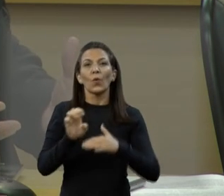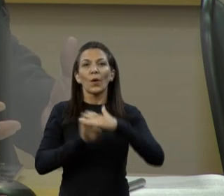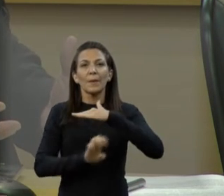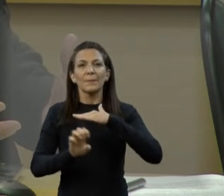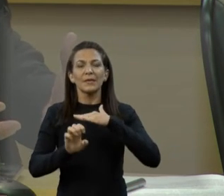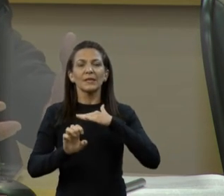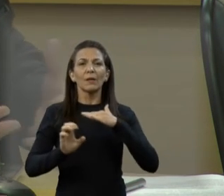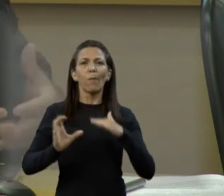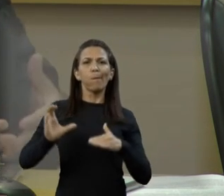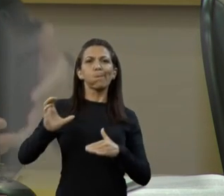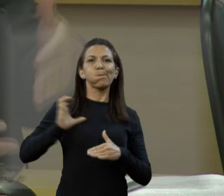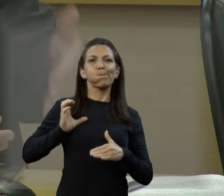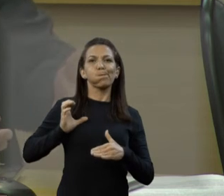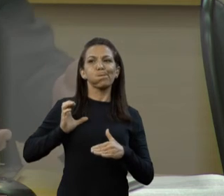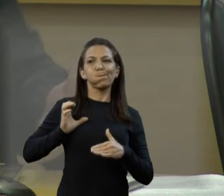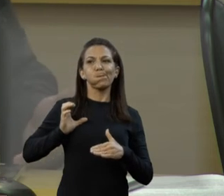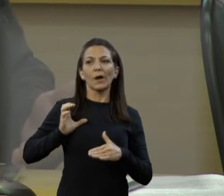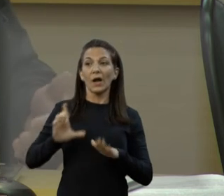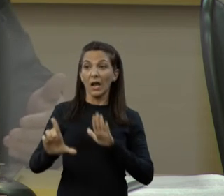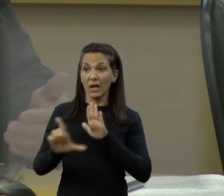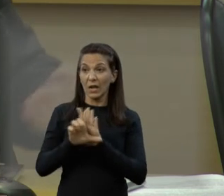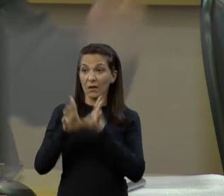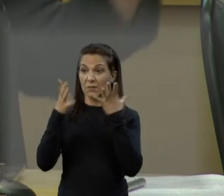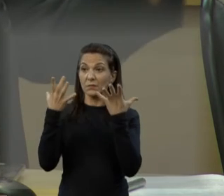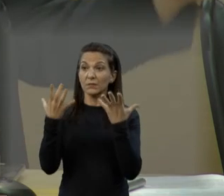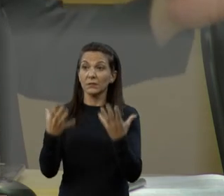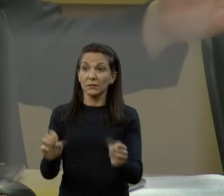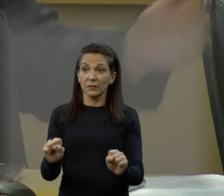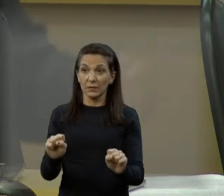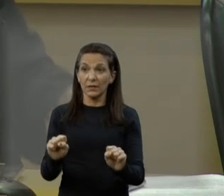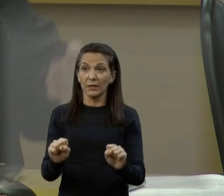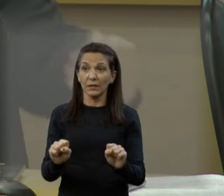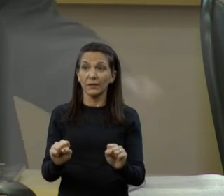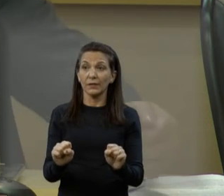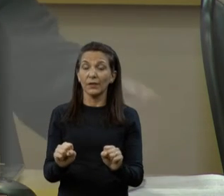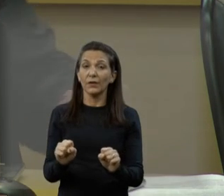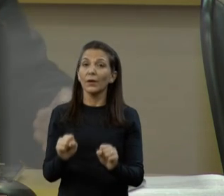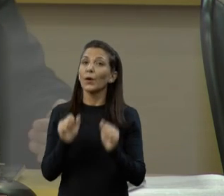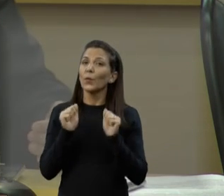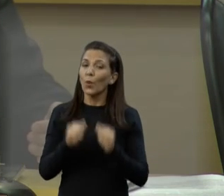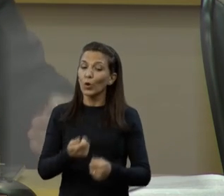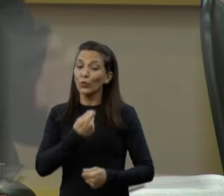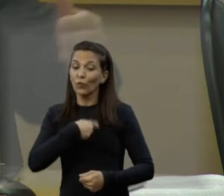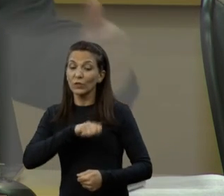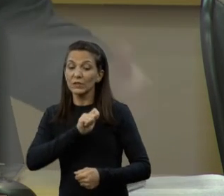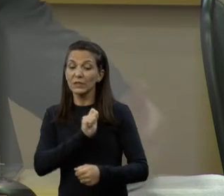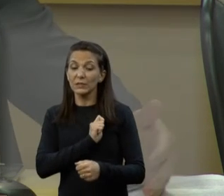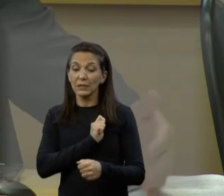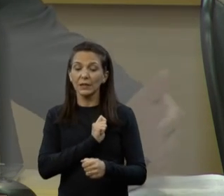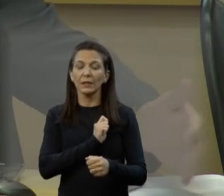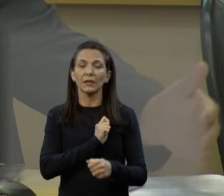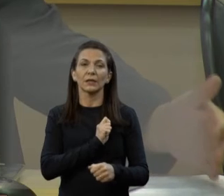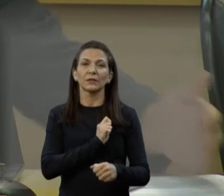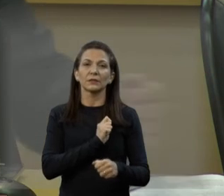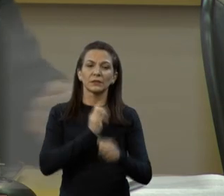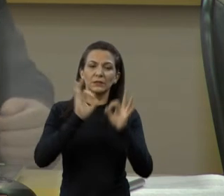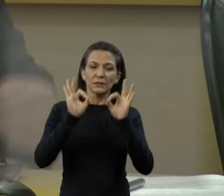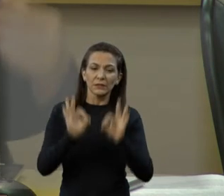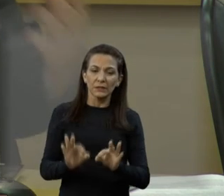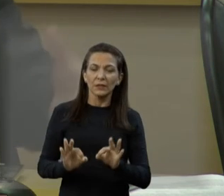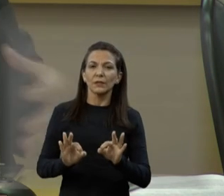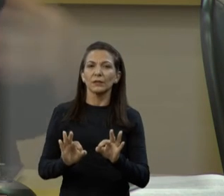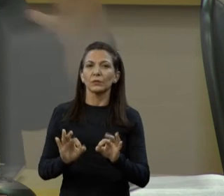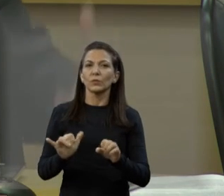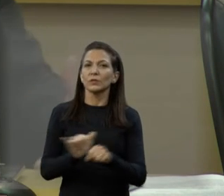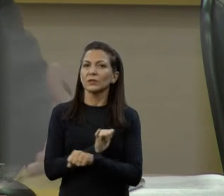milionários então já que a lei permite como Vereador Falou bem que a gente possa fiscalizar que posso fazer tudo certinho